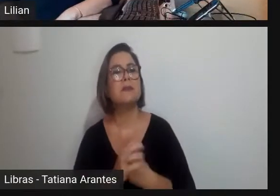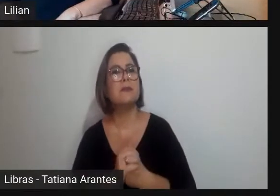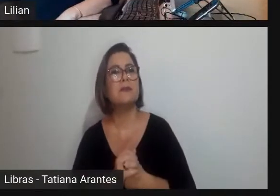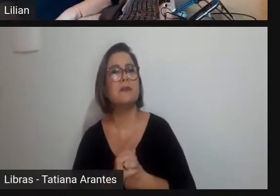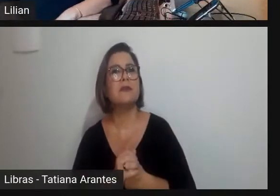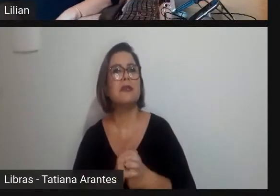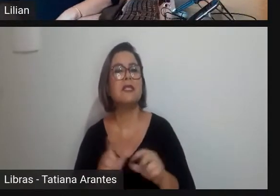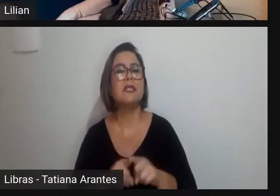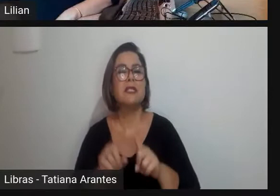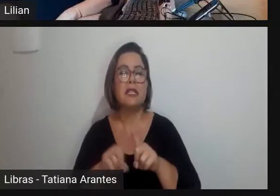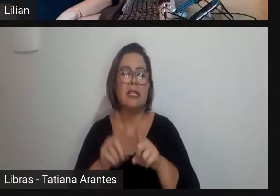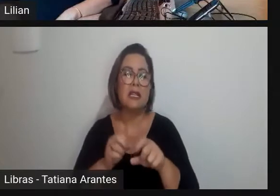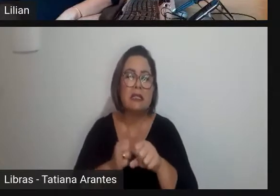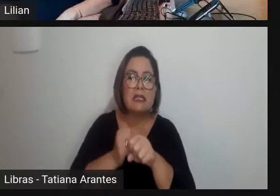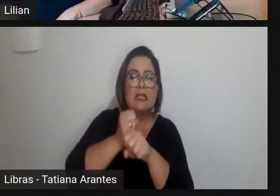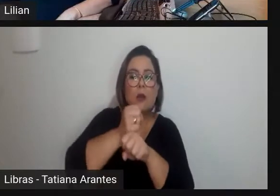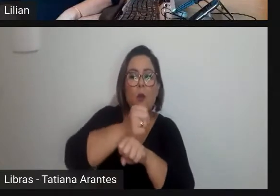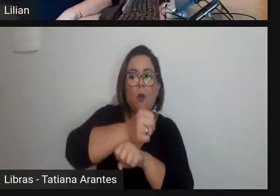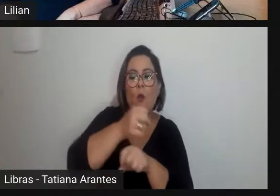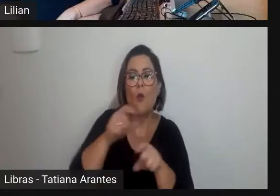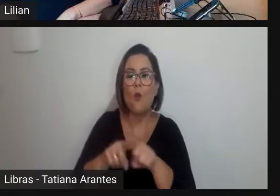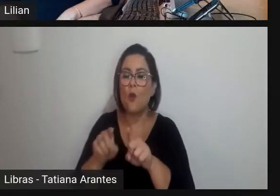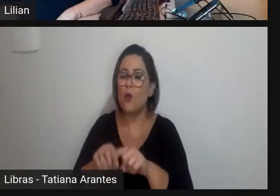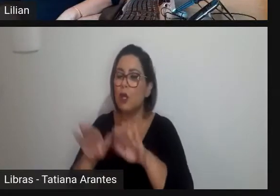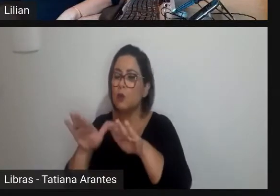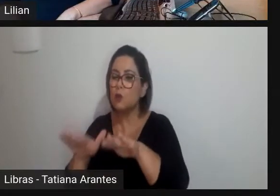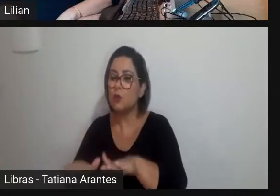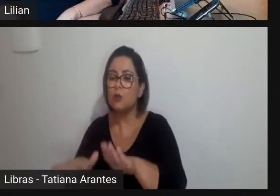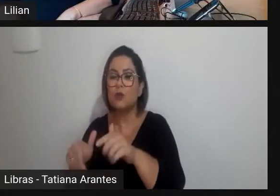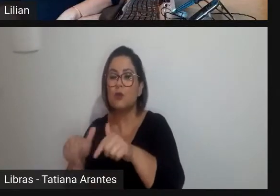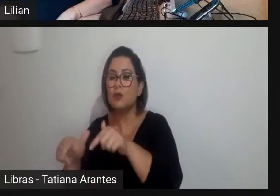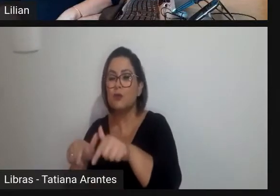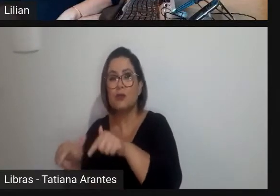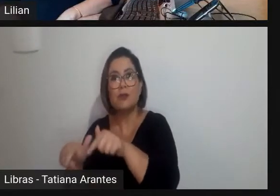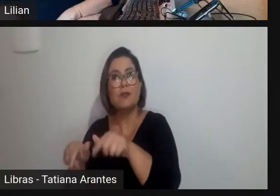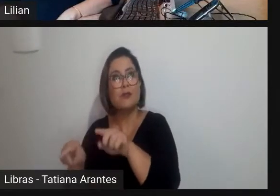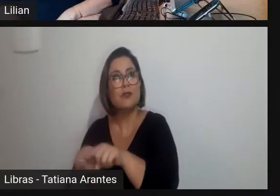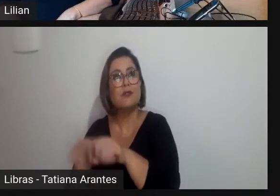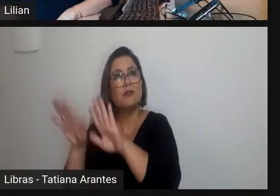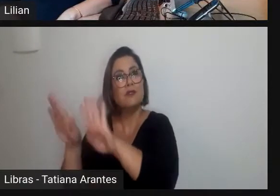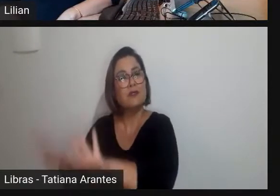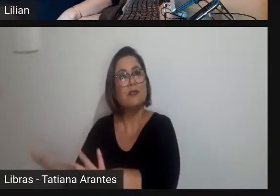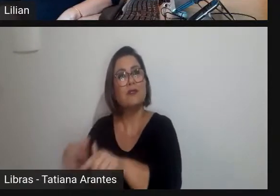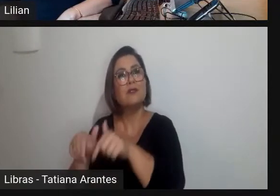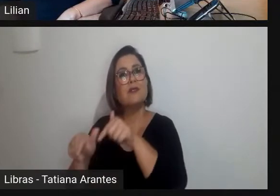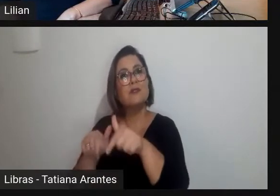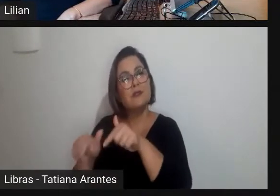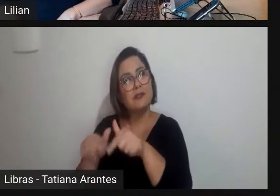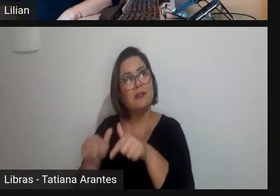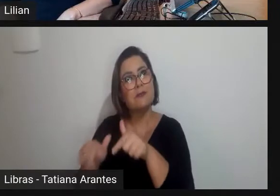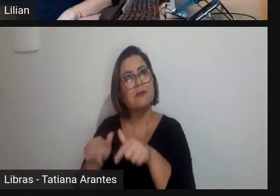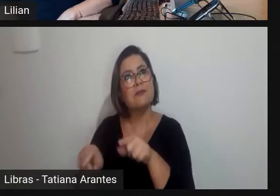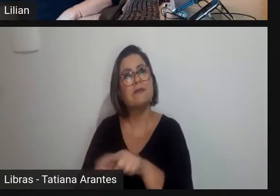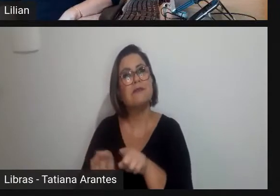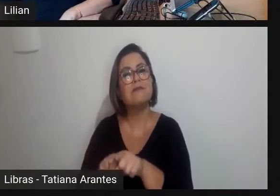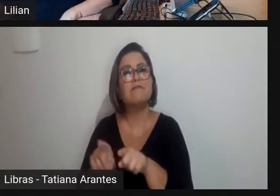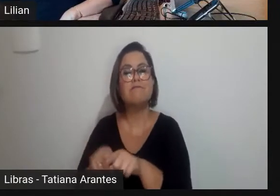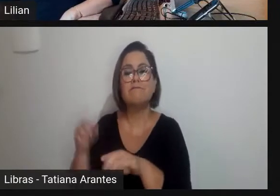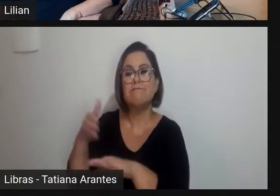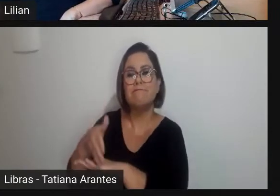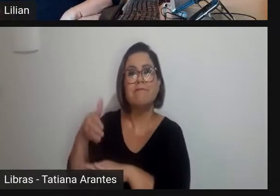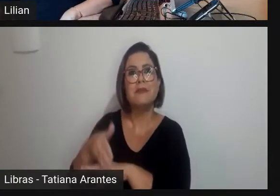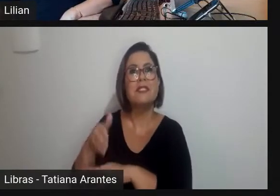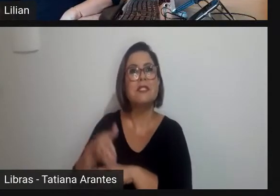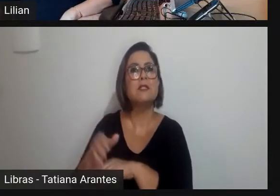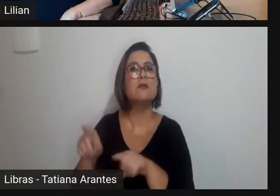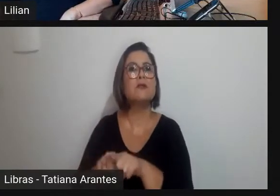jornada no local da instituição pública. Por isso que tem o controle eletrônico de frequência. Mas o sistema híbrido já